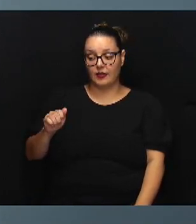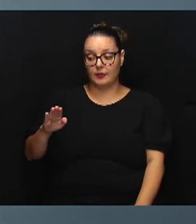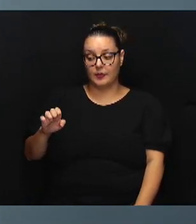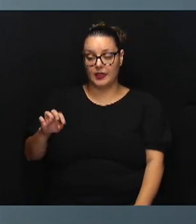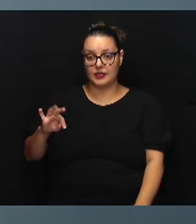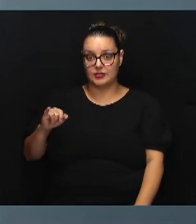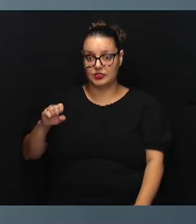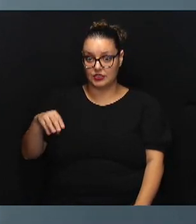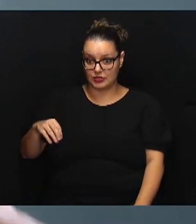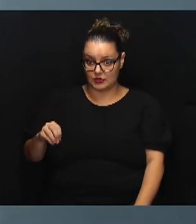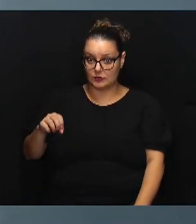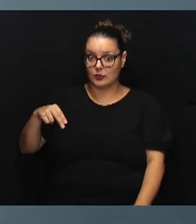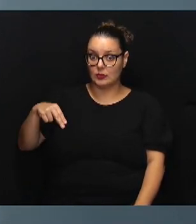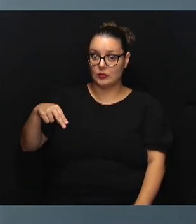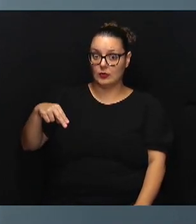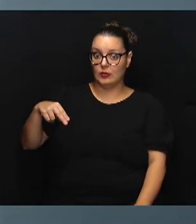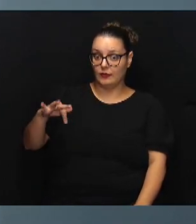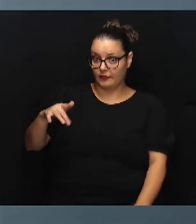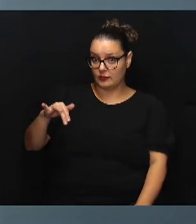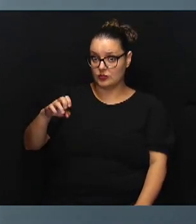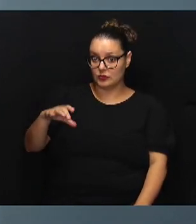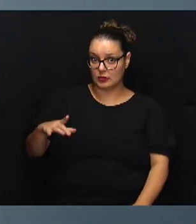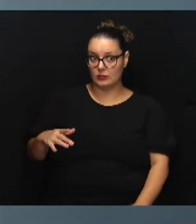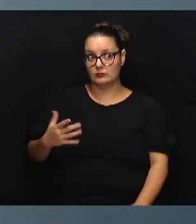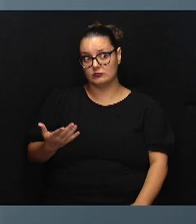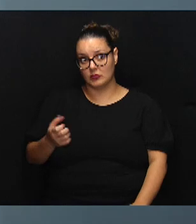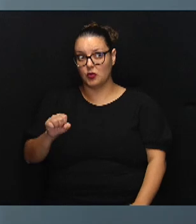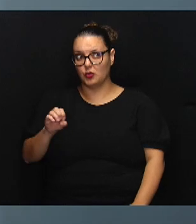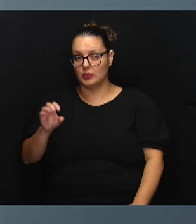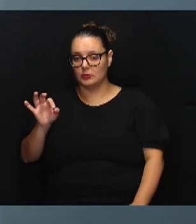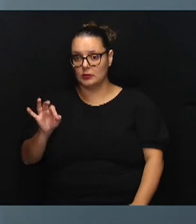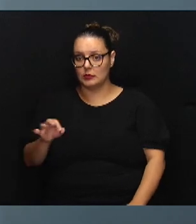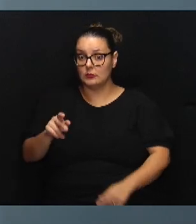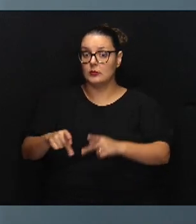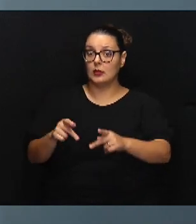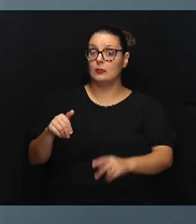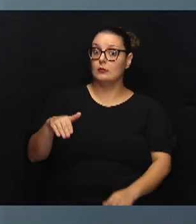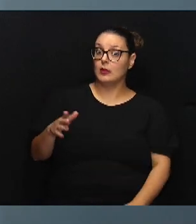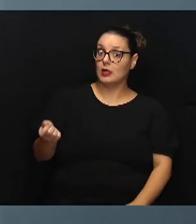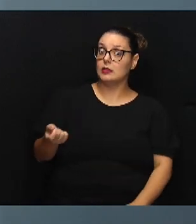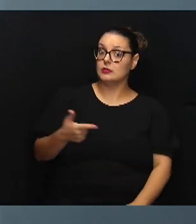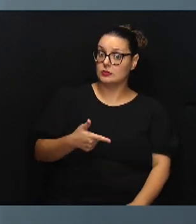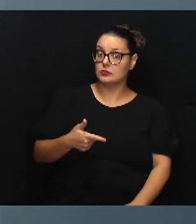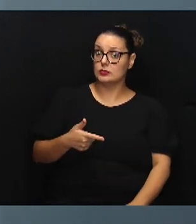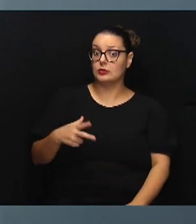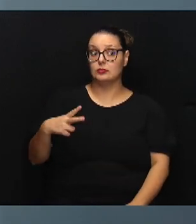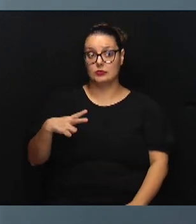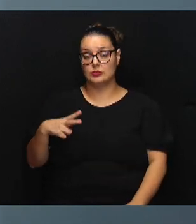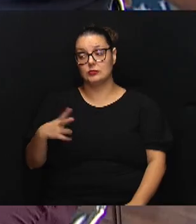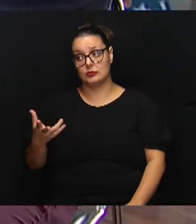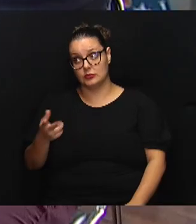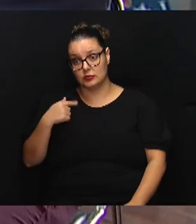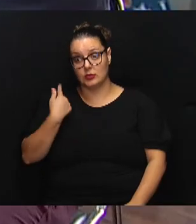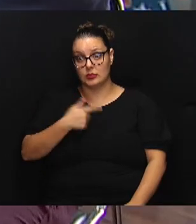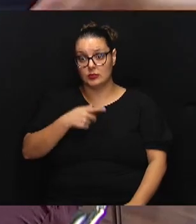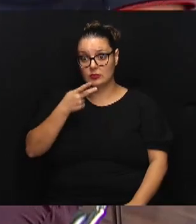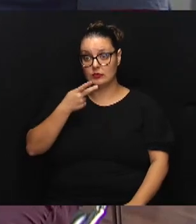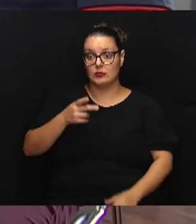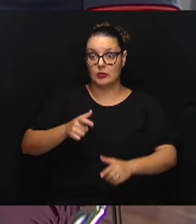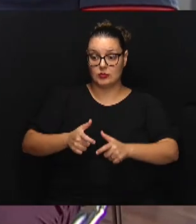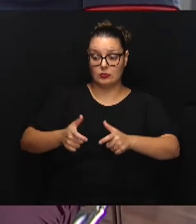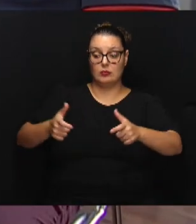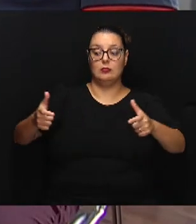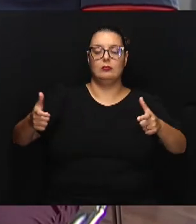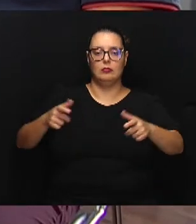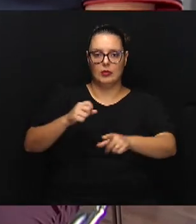a 29% basicamente da população, é algo que vai muito além do individual, né? A gente está falando de uma grande parte